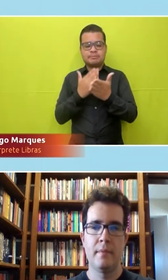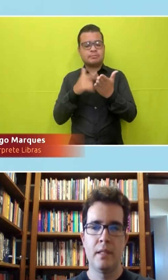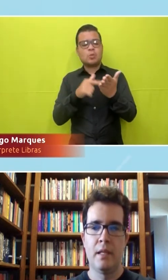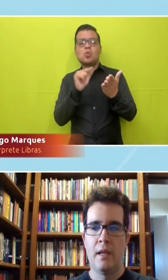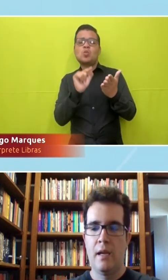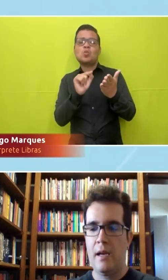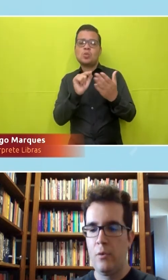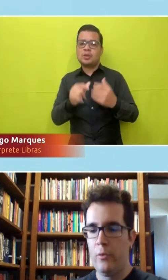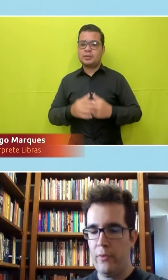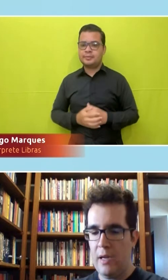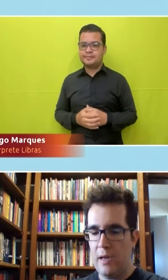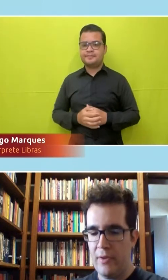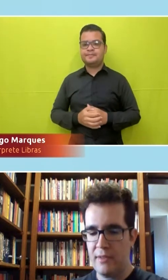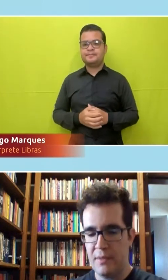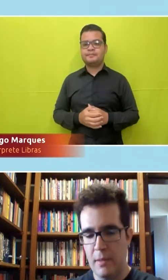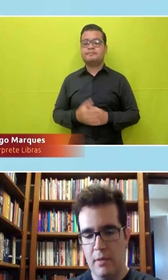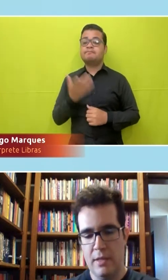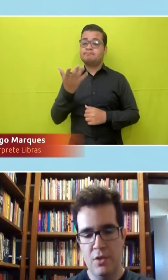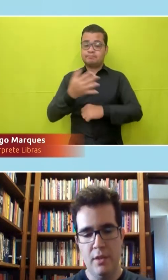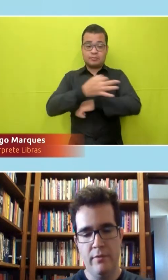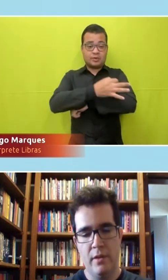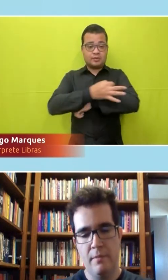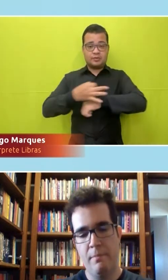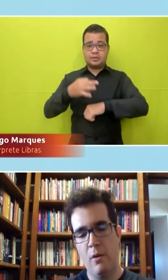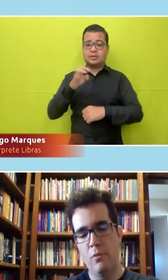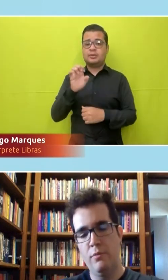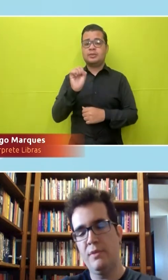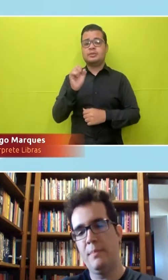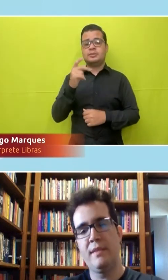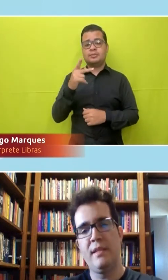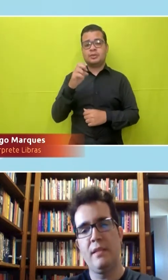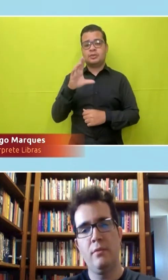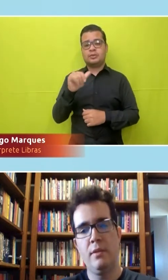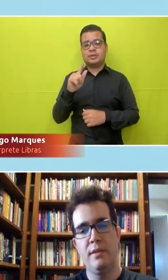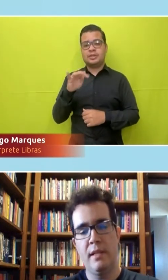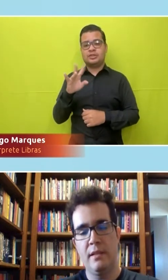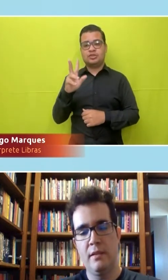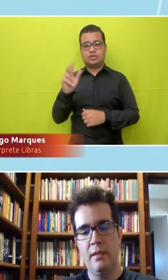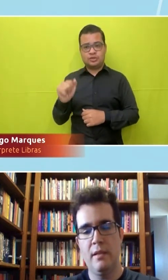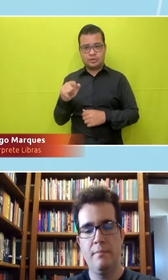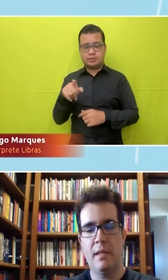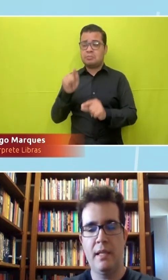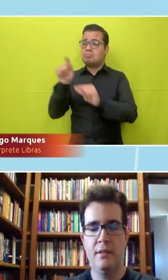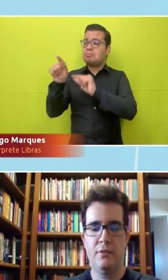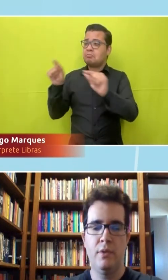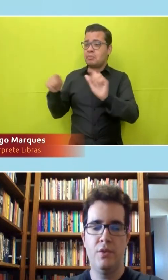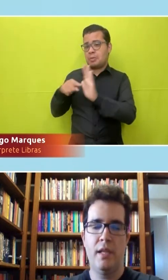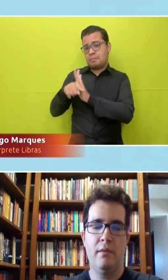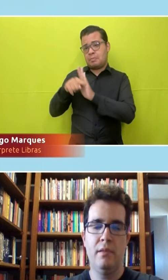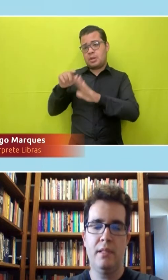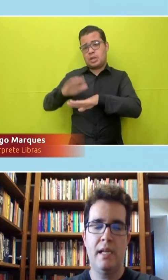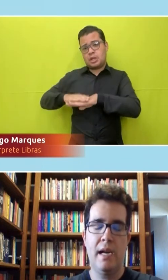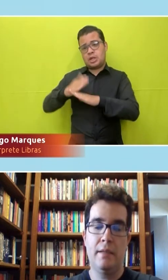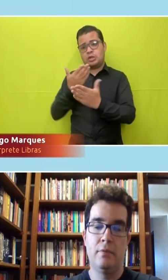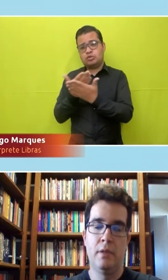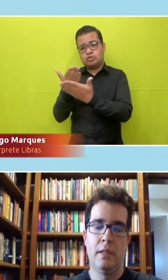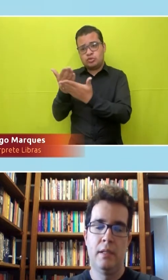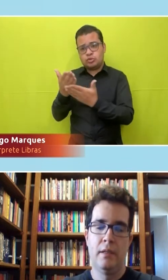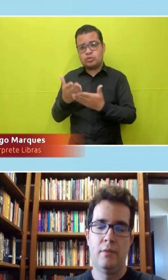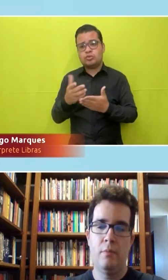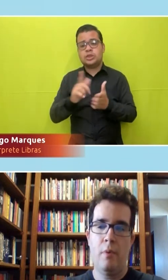contos. A ficção especulativa, para alguns pesquisadores, né, para quem estuda gênero